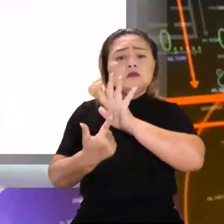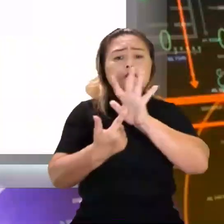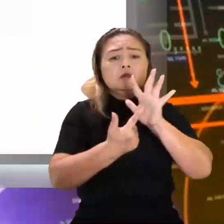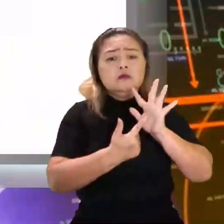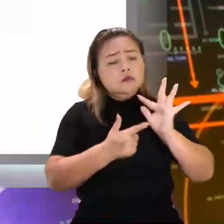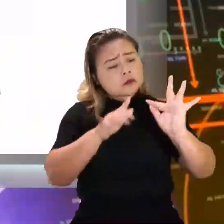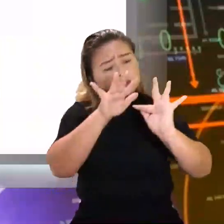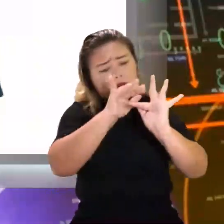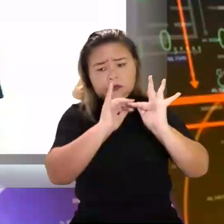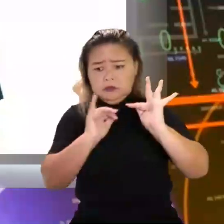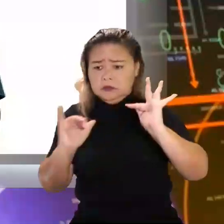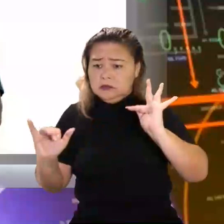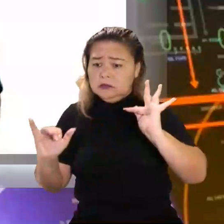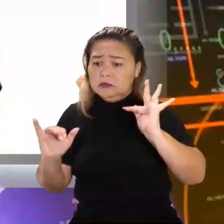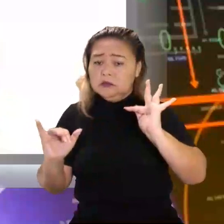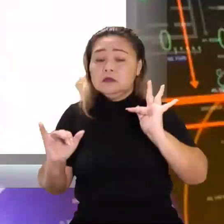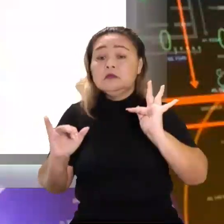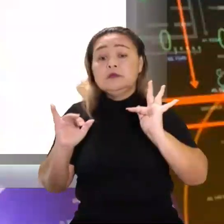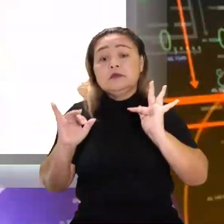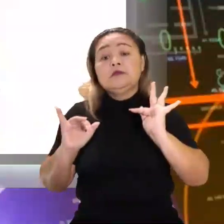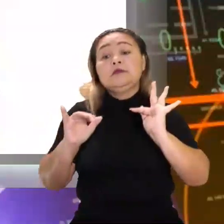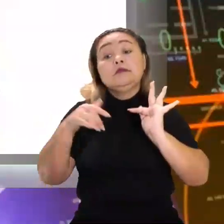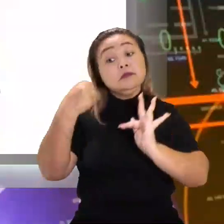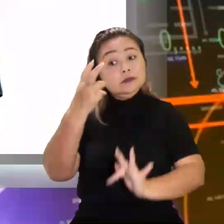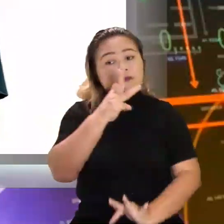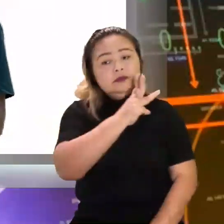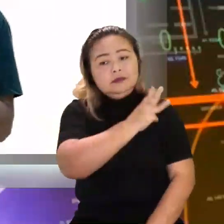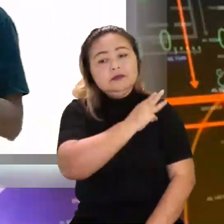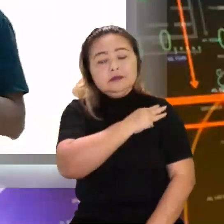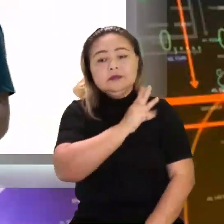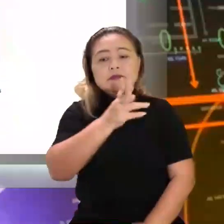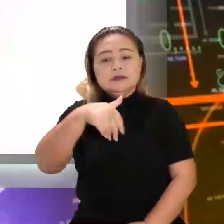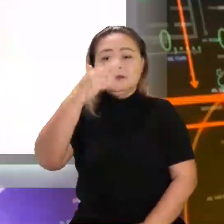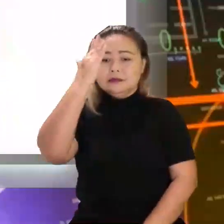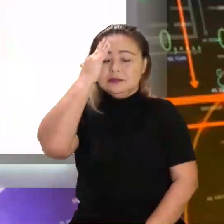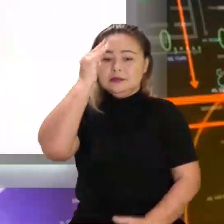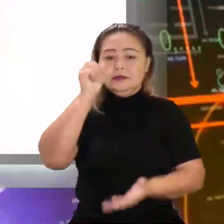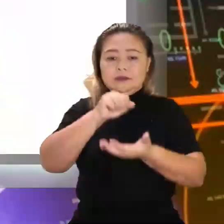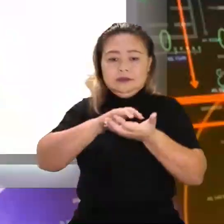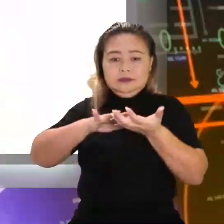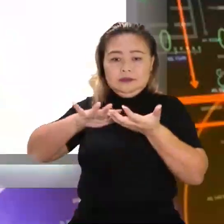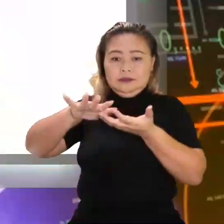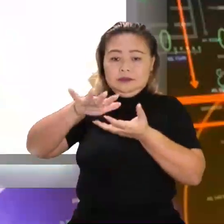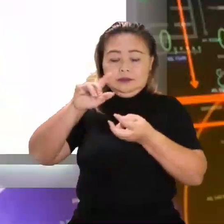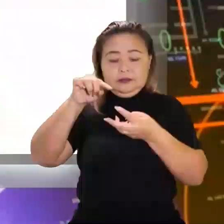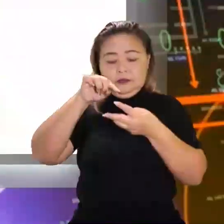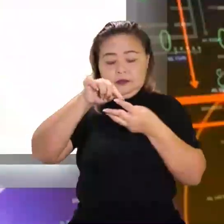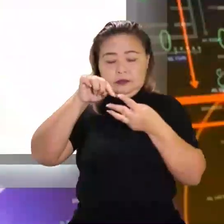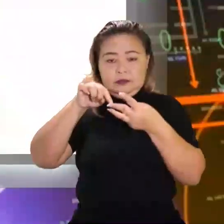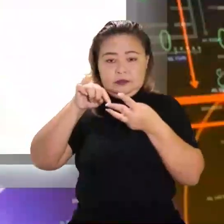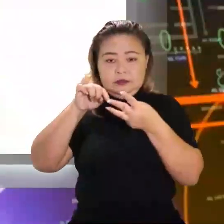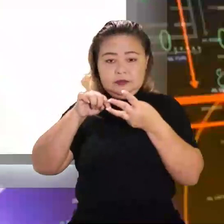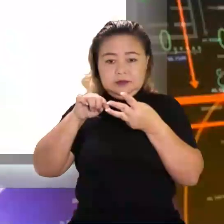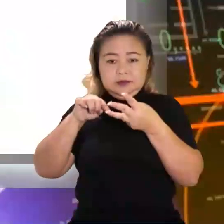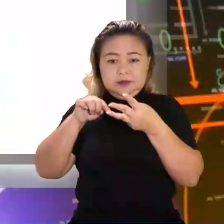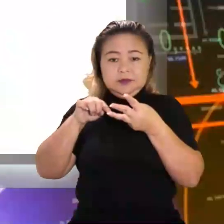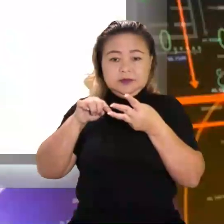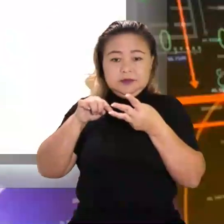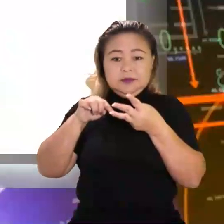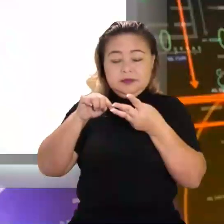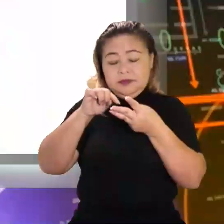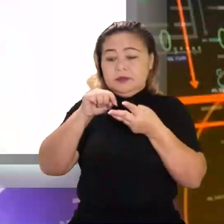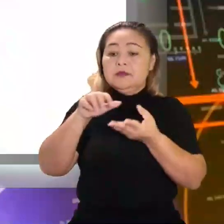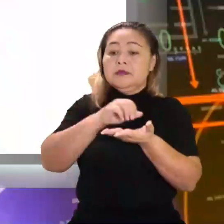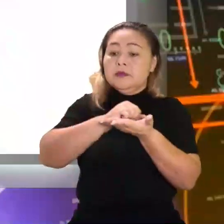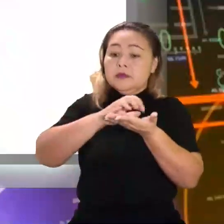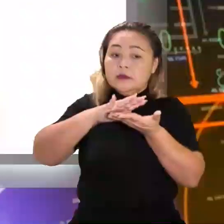um gráfico na função. No terceiro ano, vocês vão entender que a geometria, ela se divide em 3. Na verdade, vocês estudaram a geometria